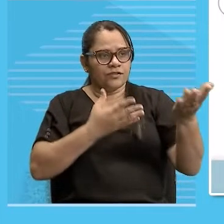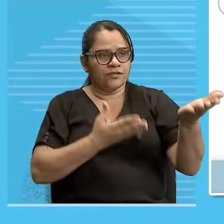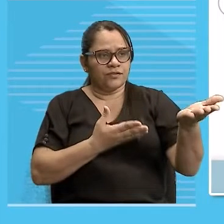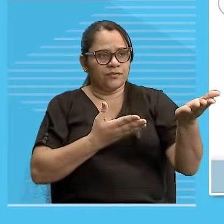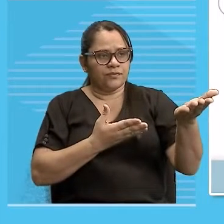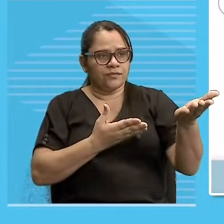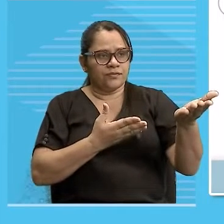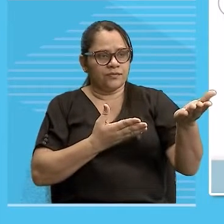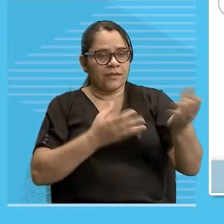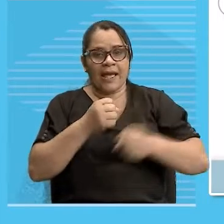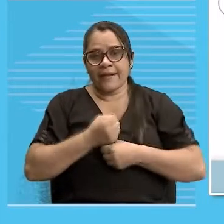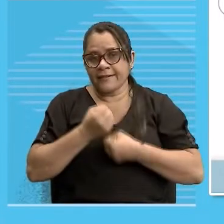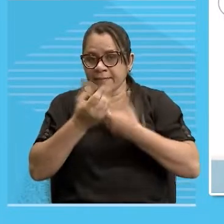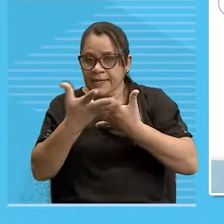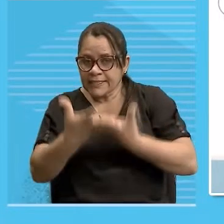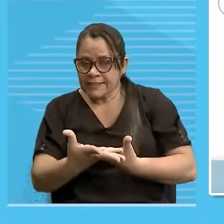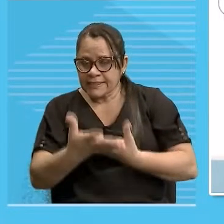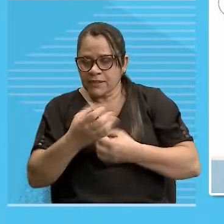a expressão